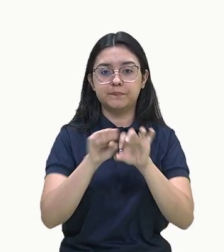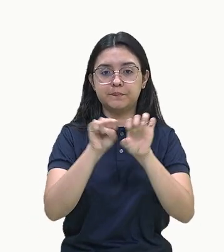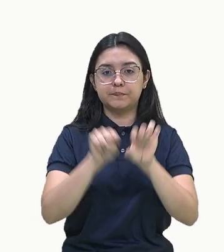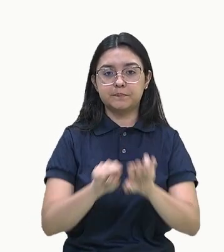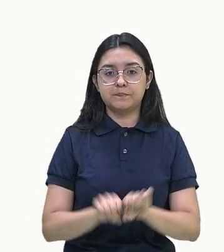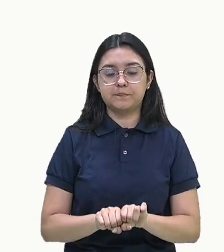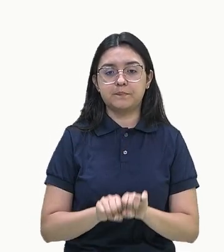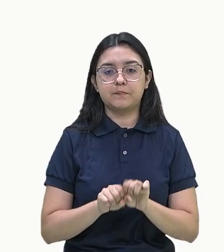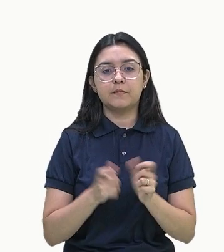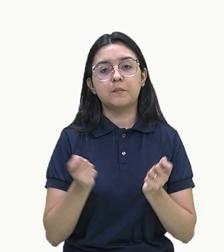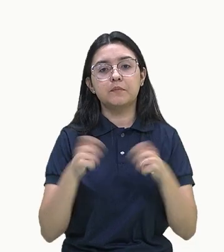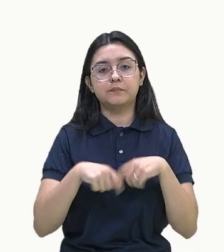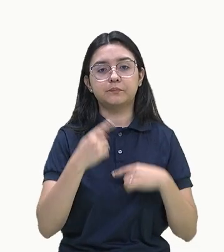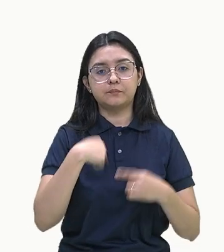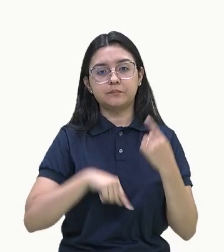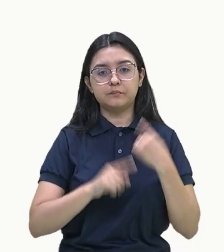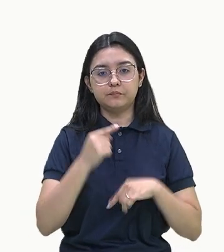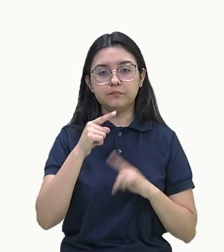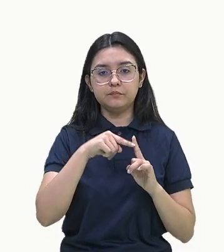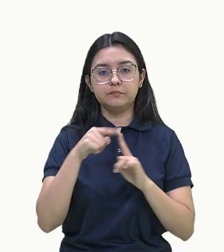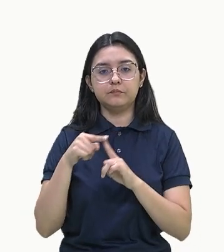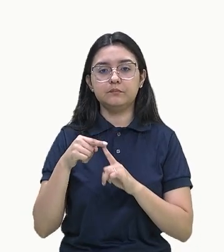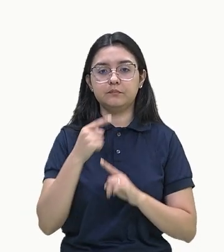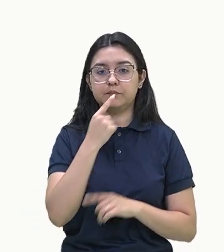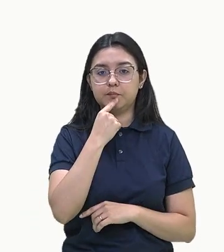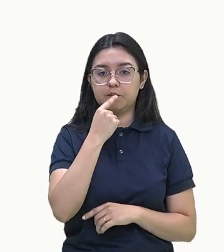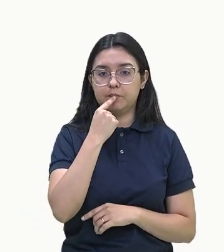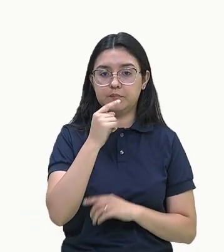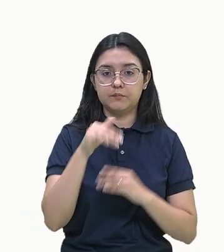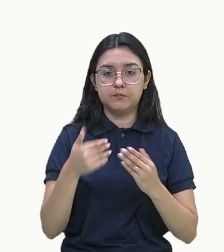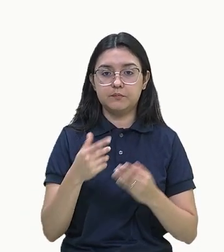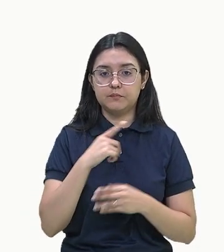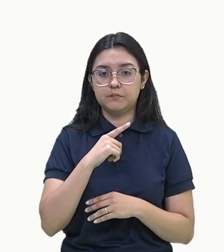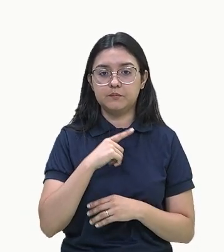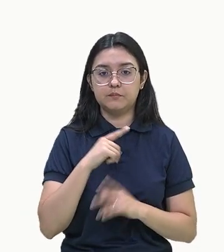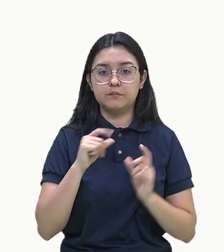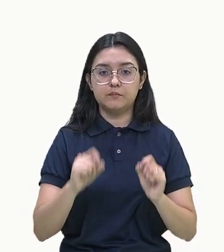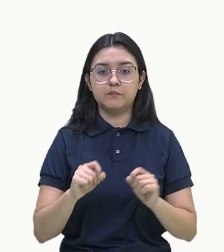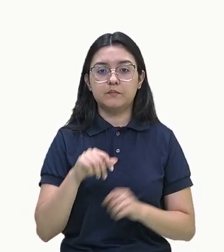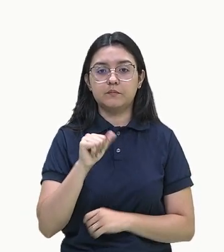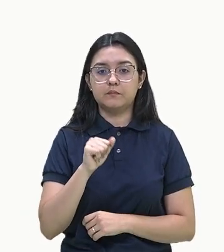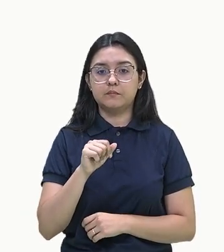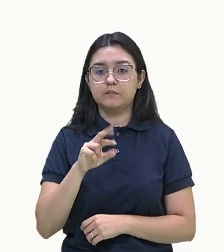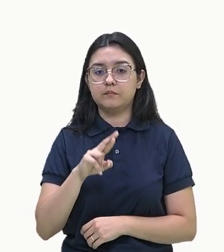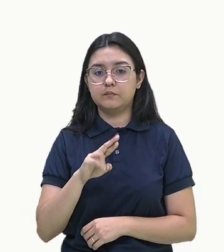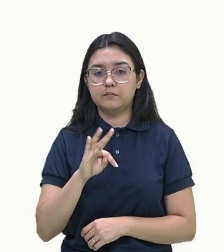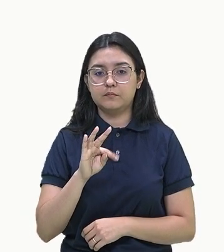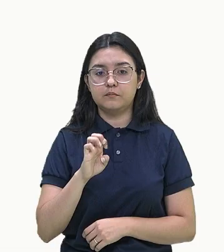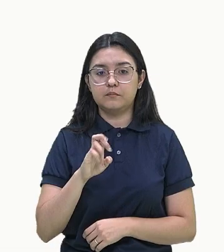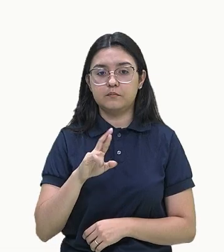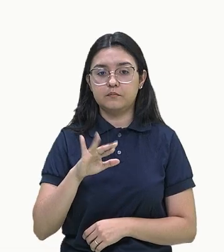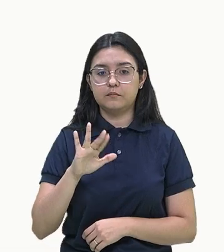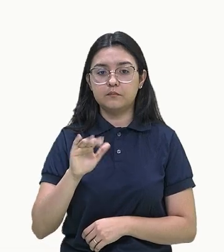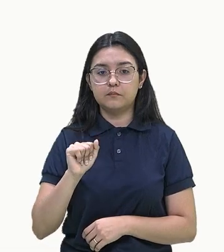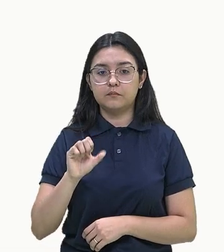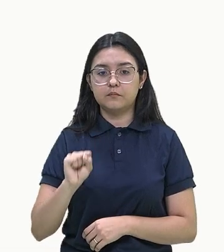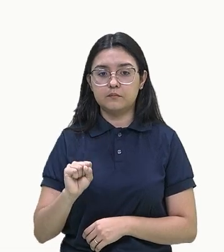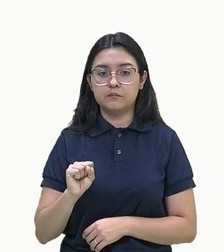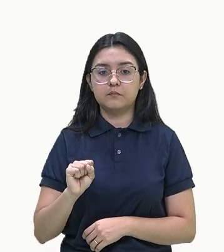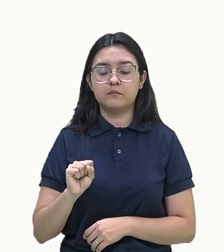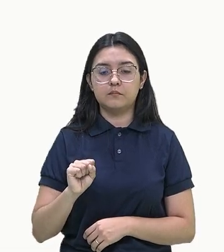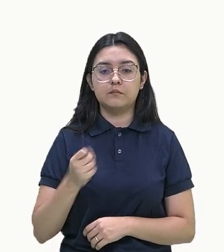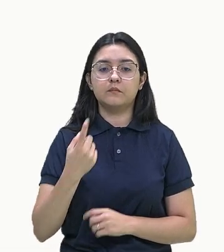sistemas que transportam tipos de sangue. E aí nós temos as artérias, como eu comentei, vão